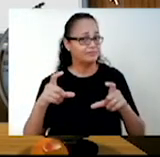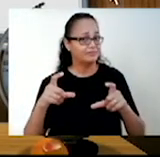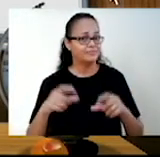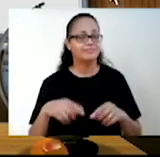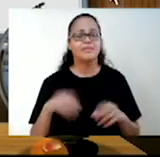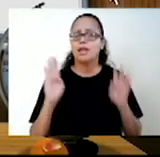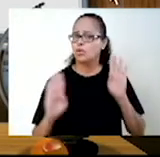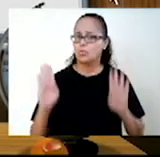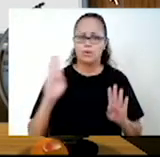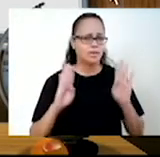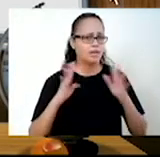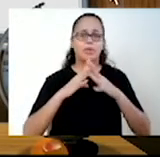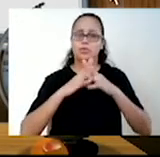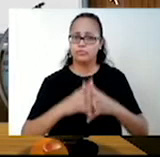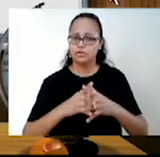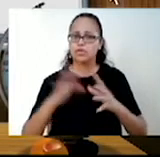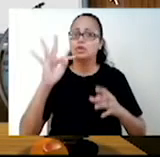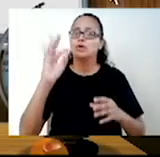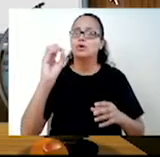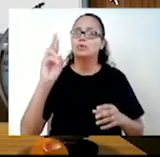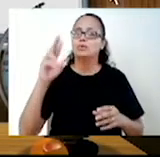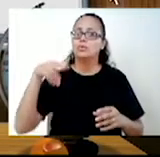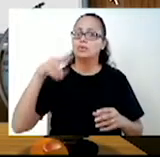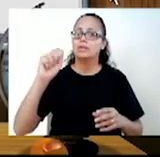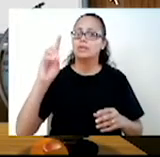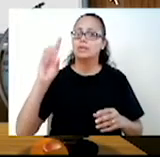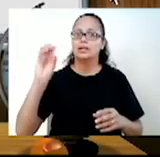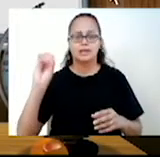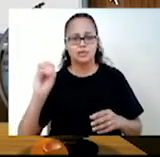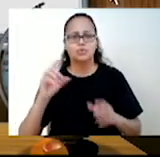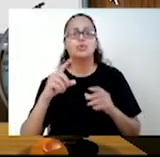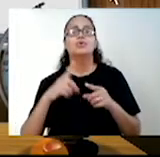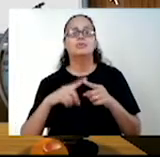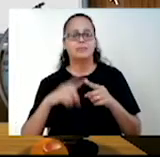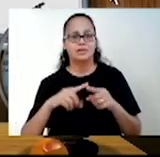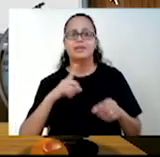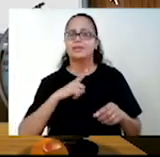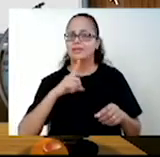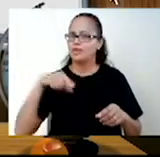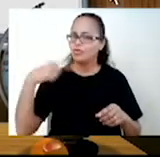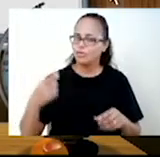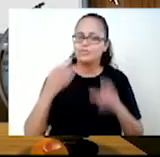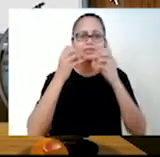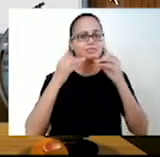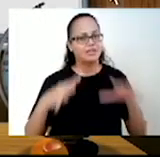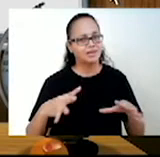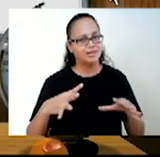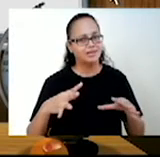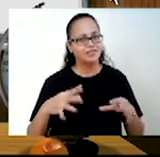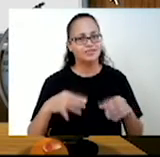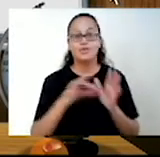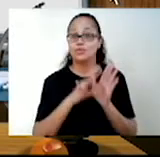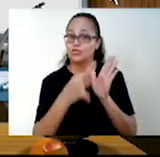Ah, e cuidado para não confundir com tornado. Para saber sobre esse fenômeno, tem outro explicando o tempo inteirinho sobre ele.